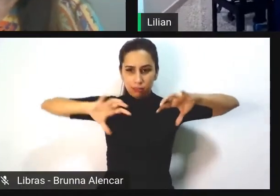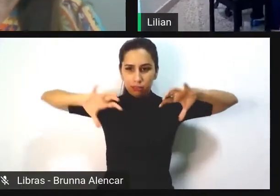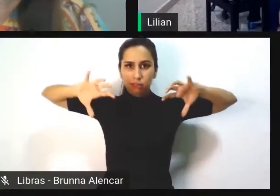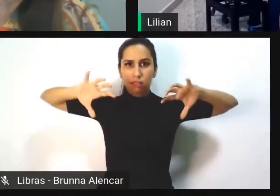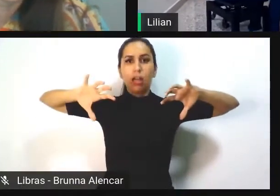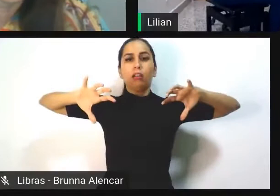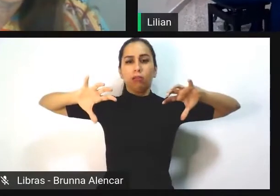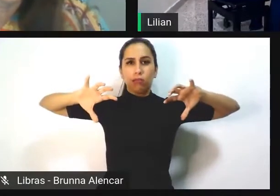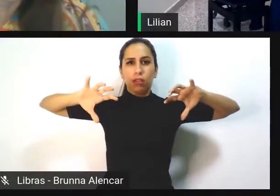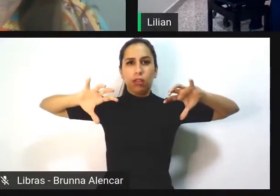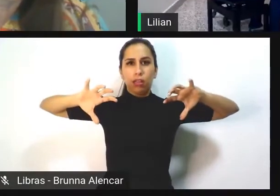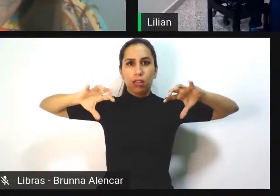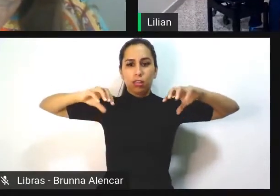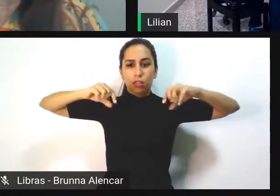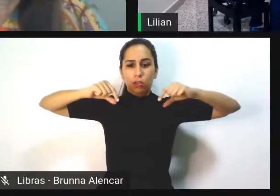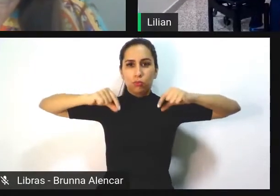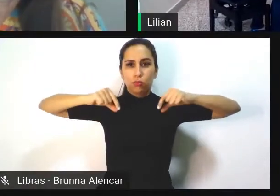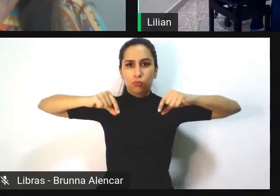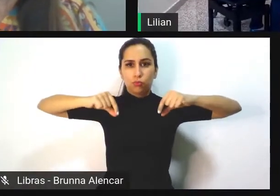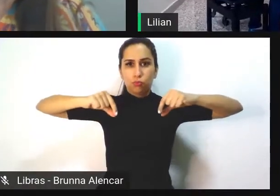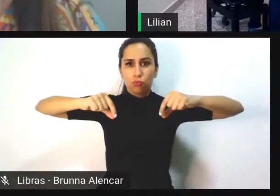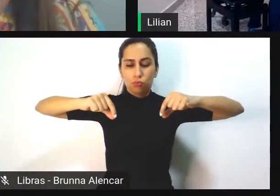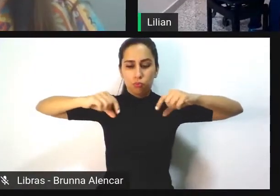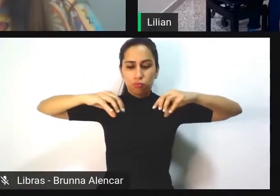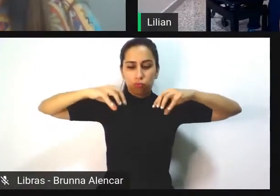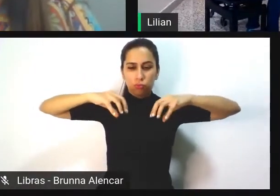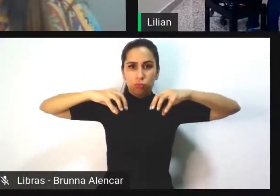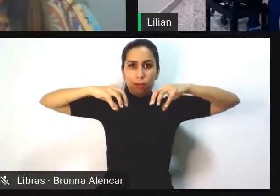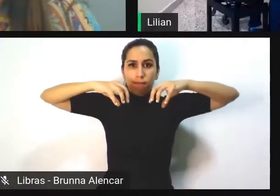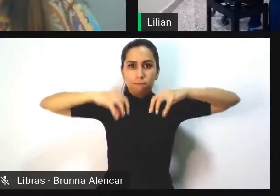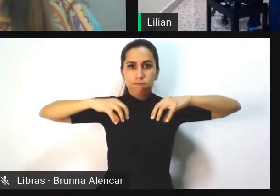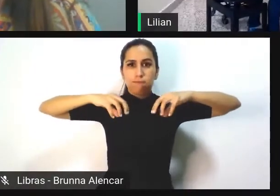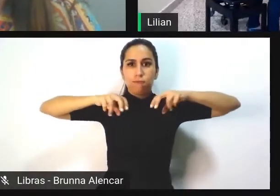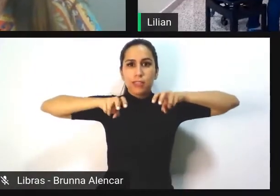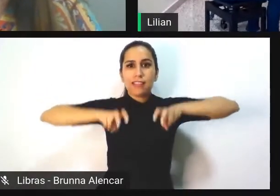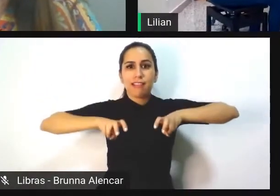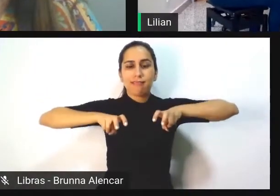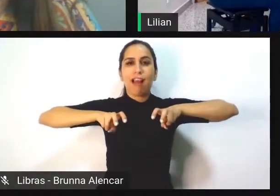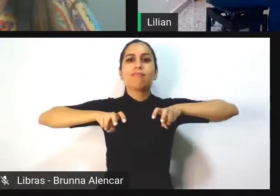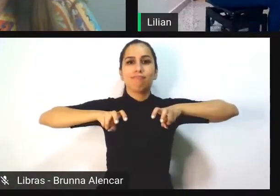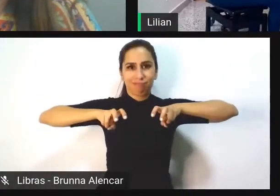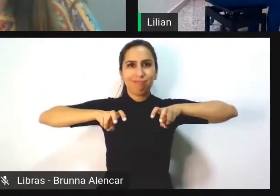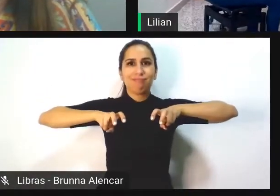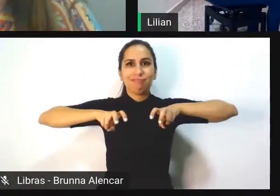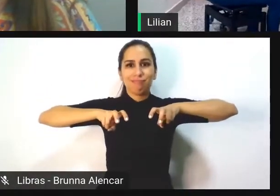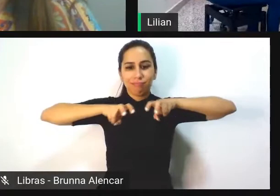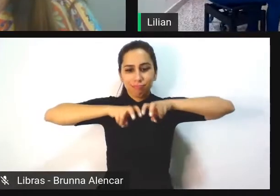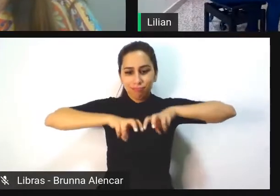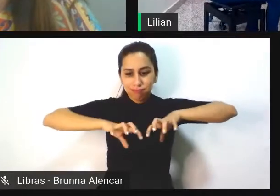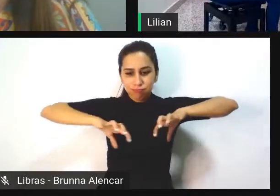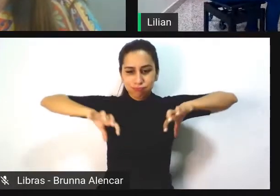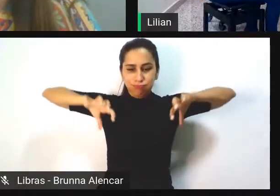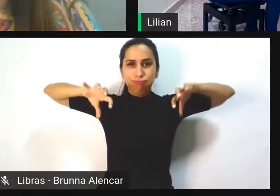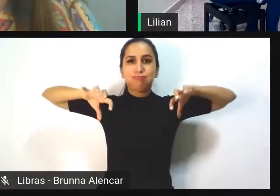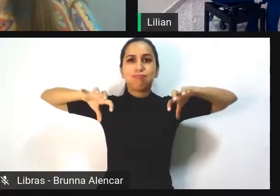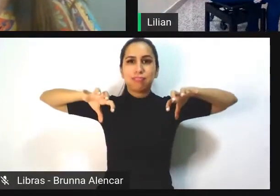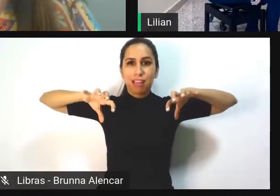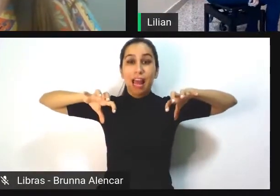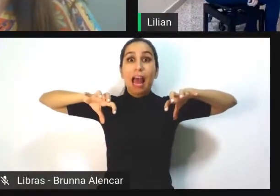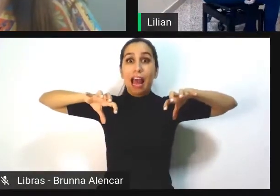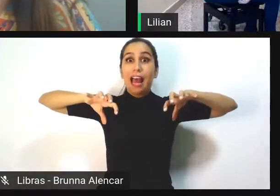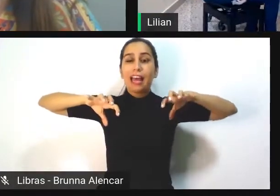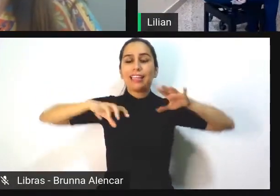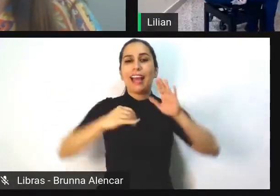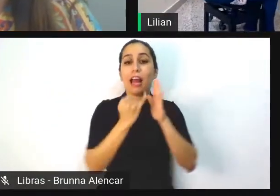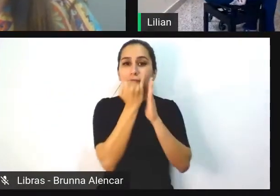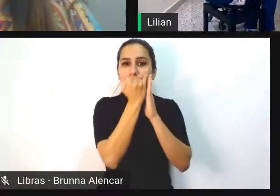automaticamente a minha lordose lombar aparece e todas as outras curvas da coluna se alinham. Quando